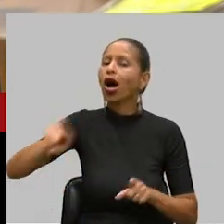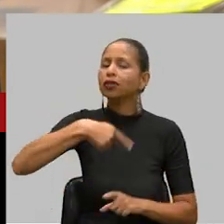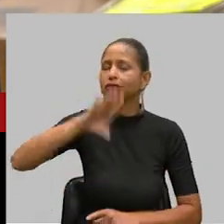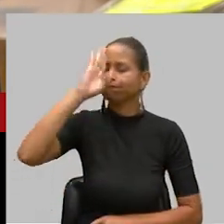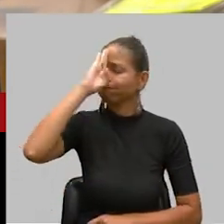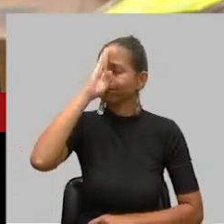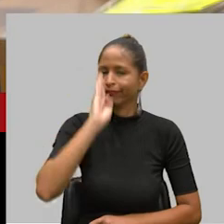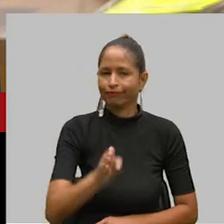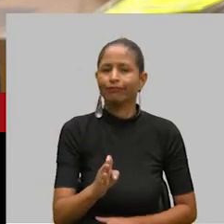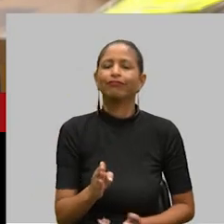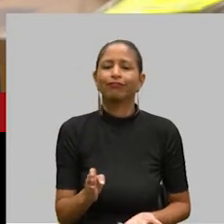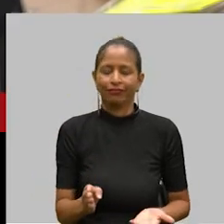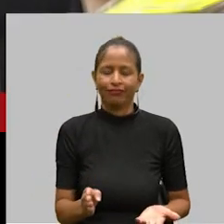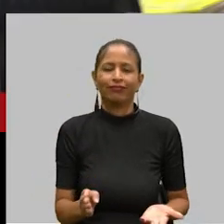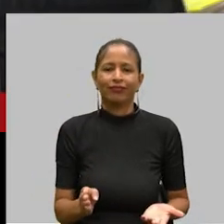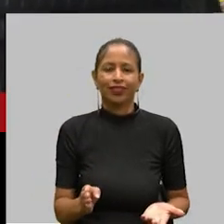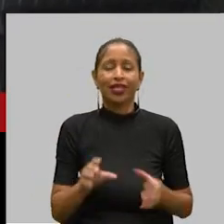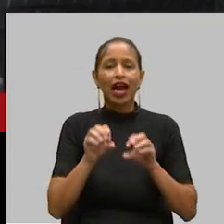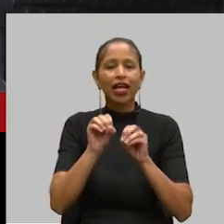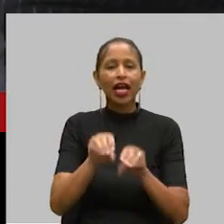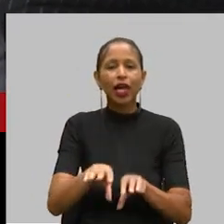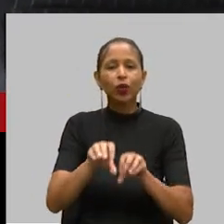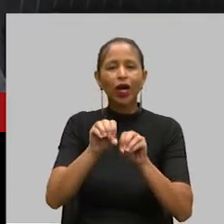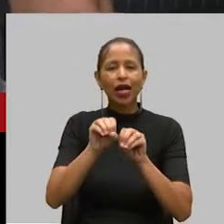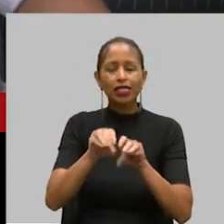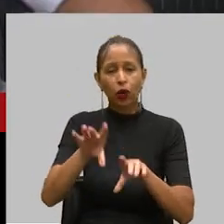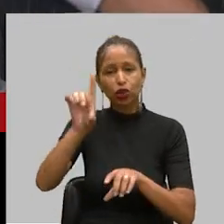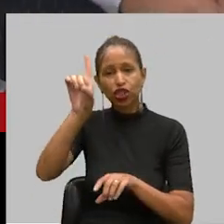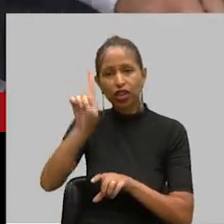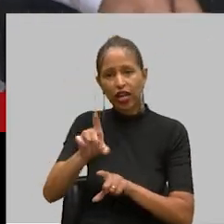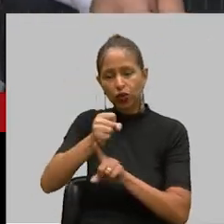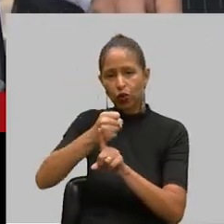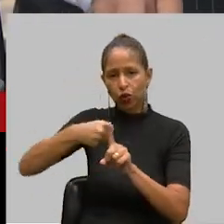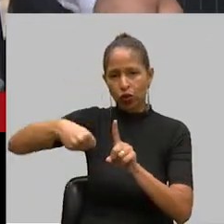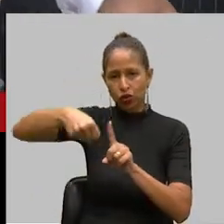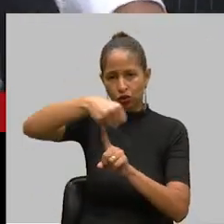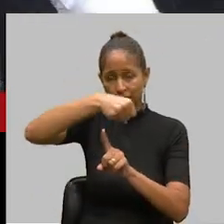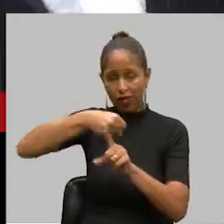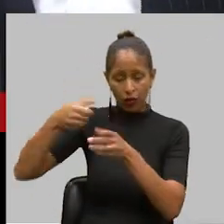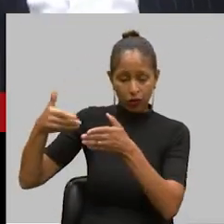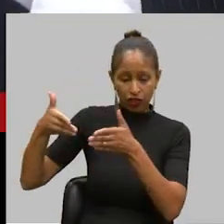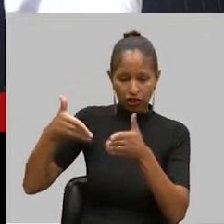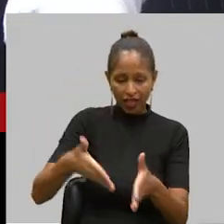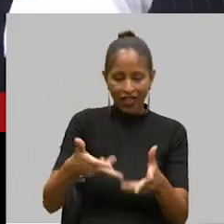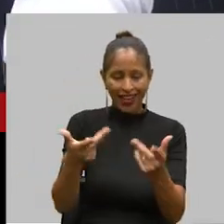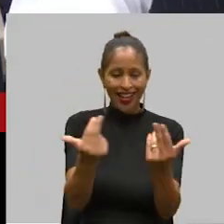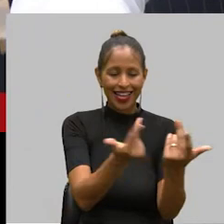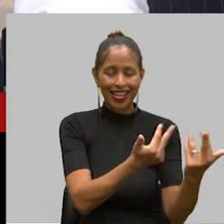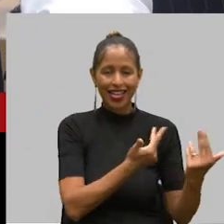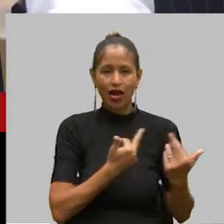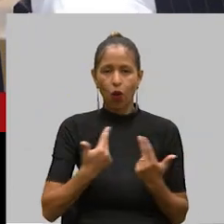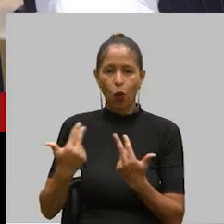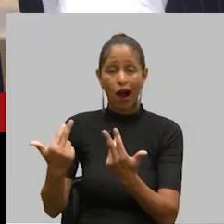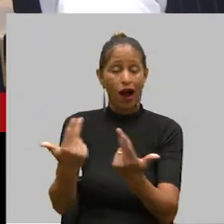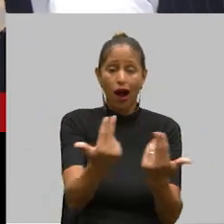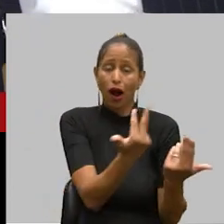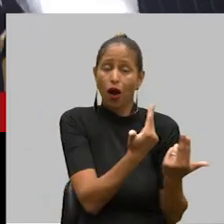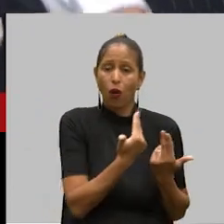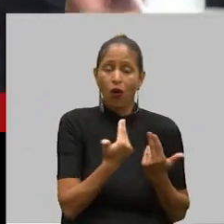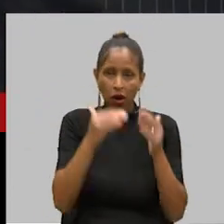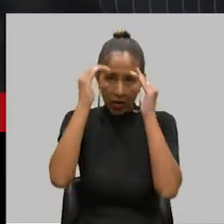fundamental que a educação que é um direito social chegue igualmente a todas e todos